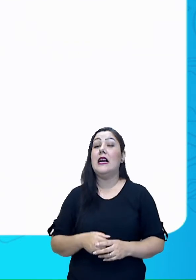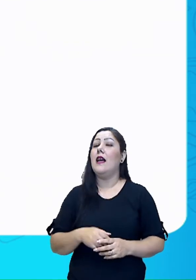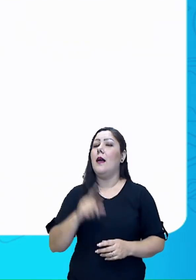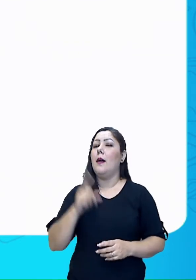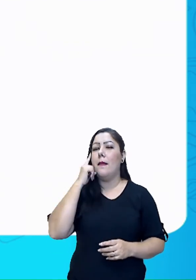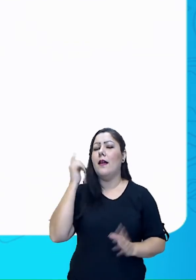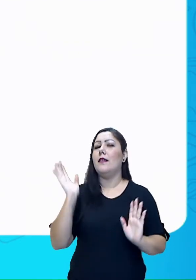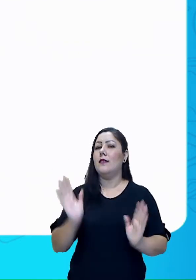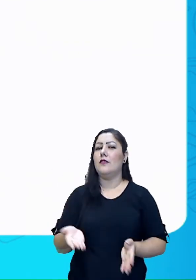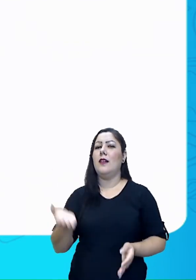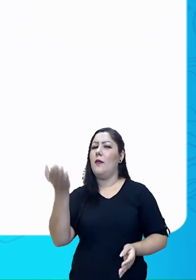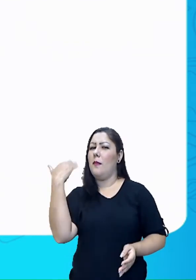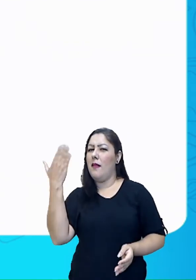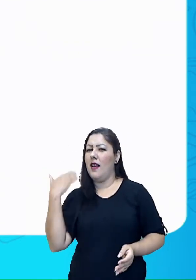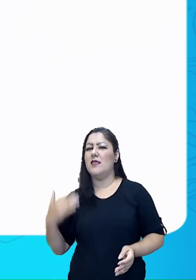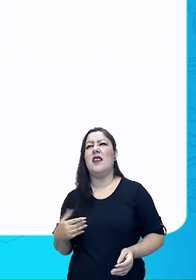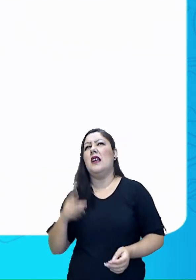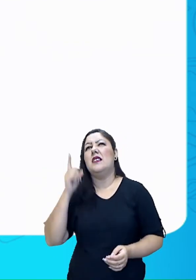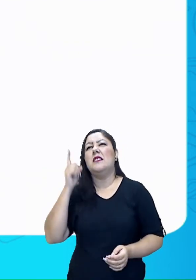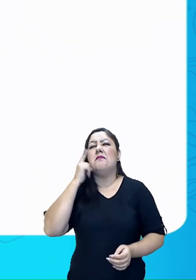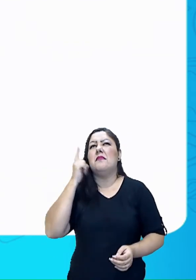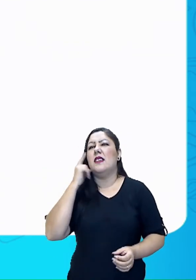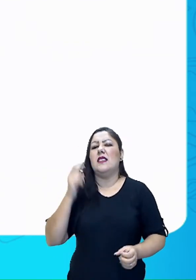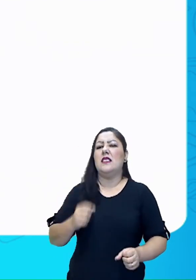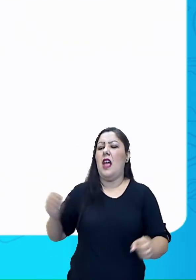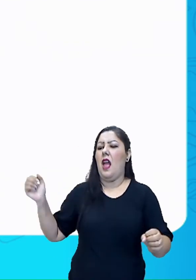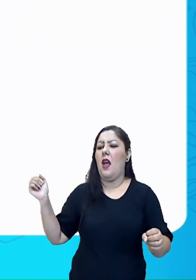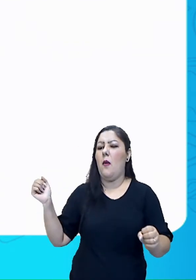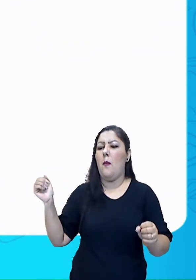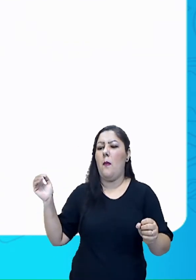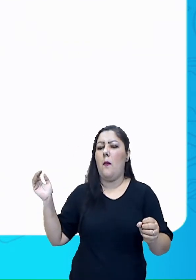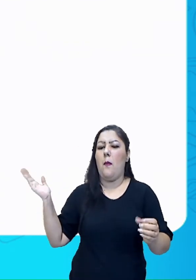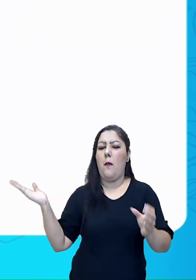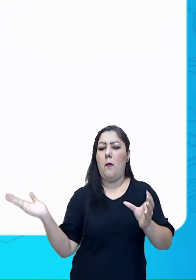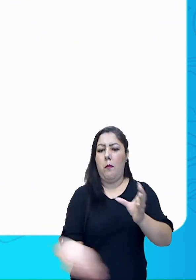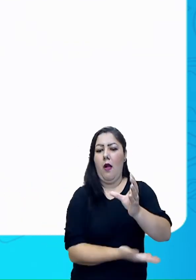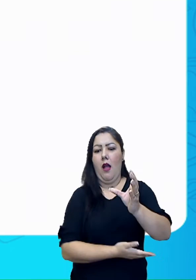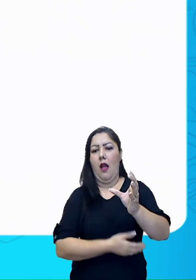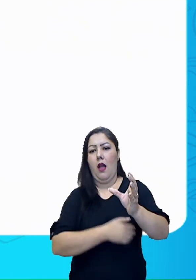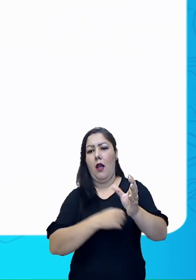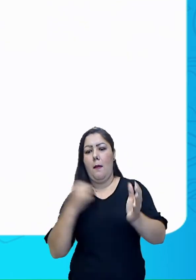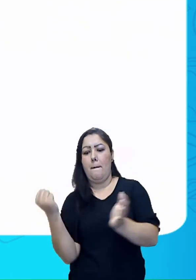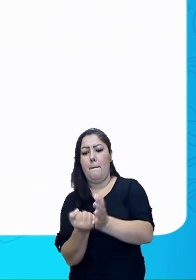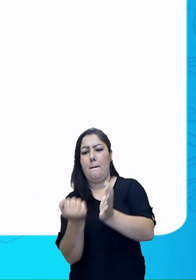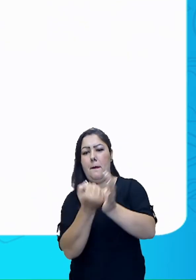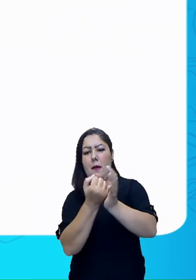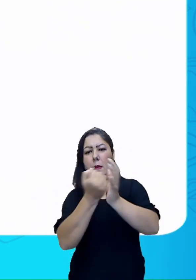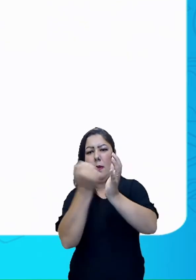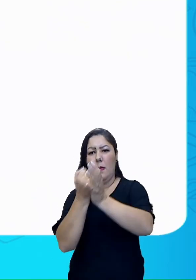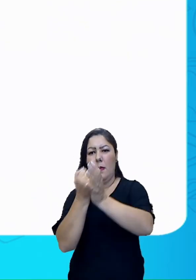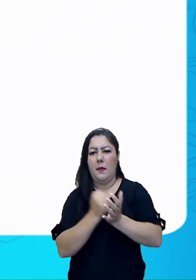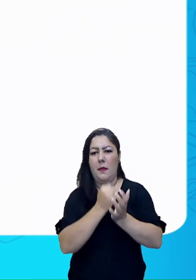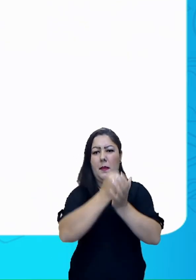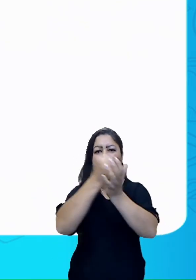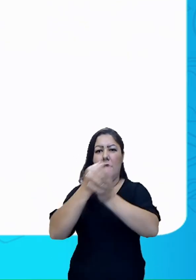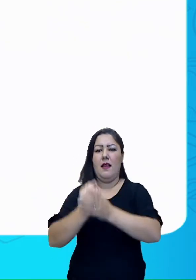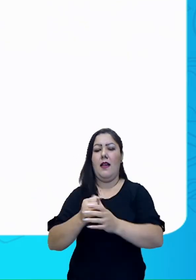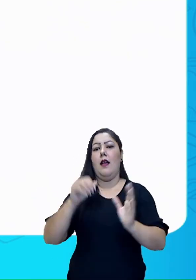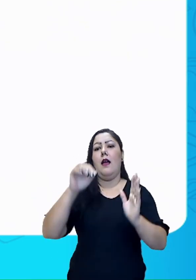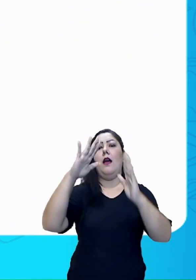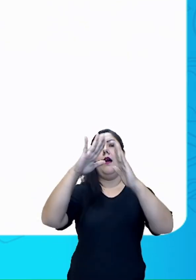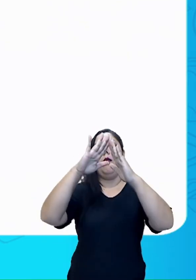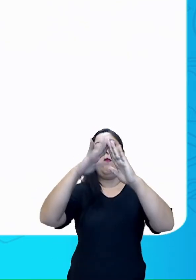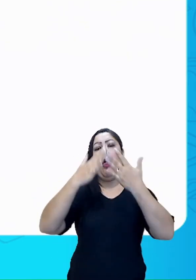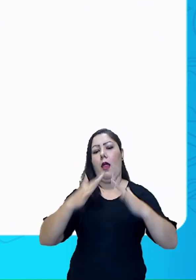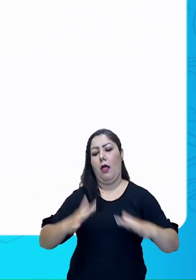eles decidissem destruir a Ibituruna para fazer uma construção e nós hoje, ou vocês agora dessa